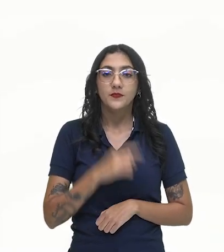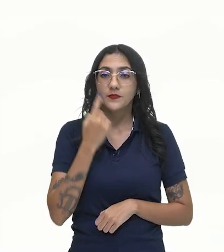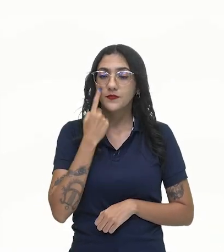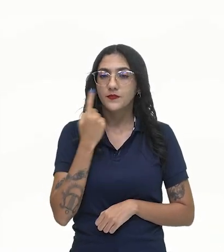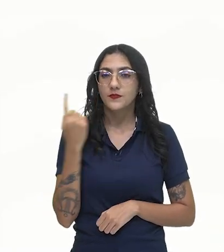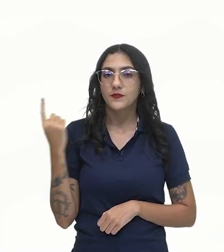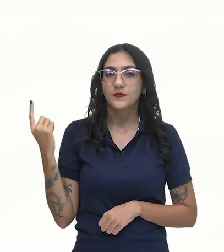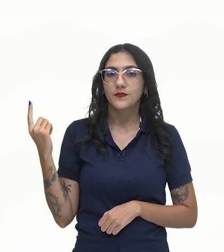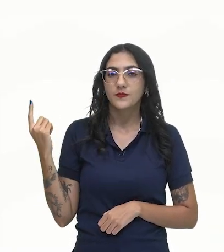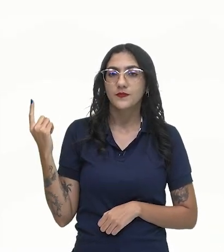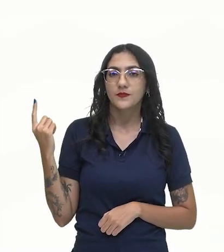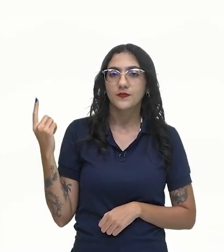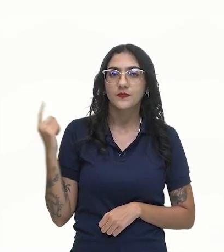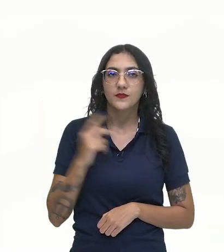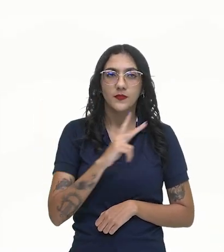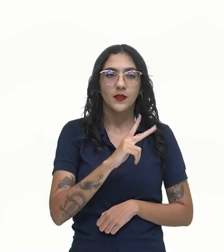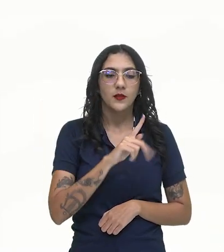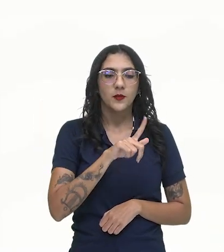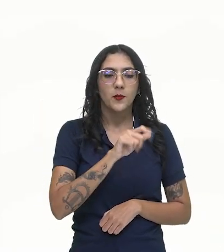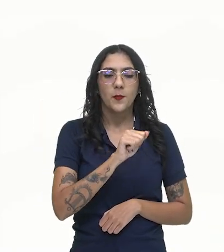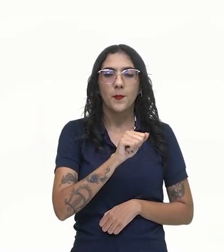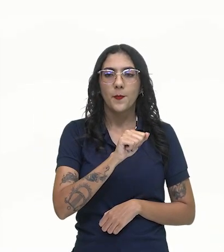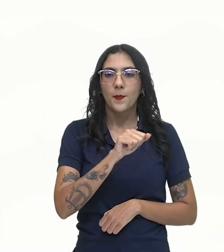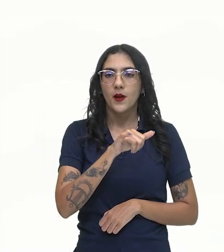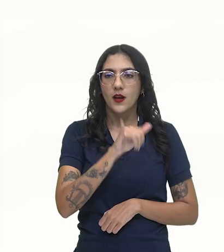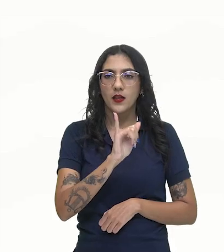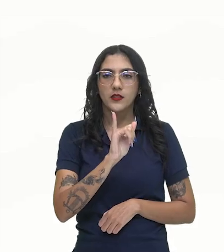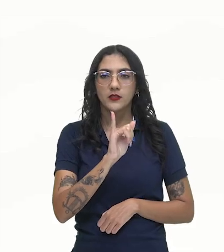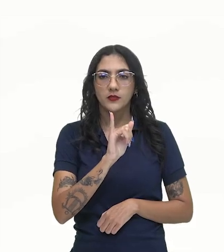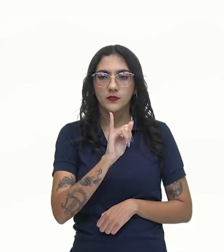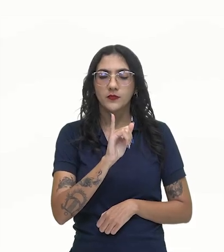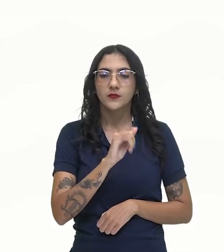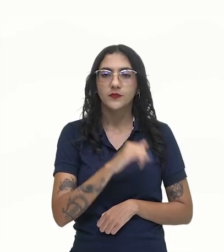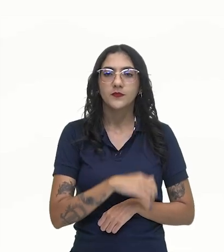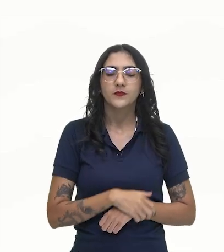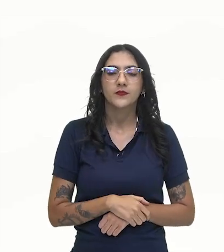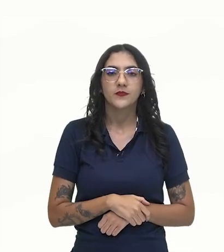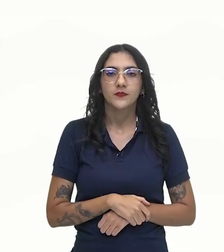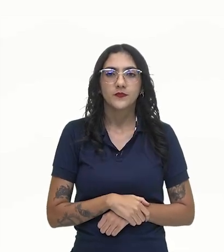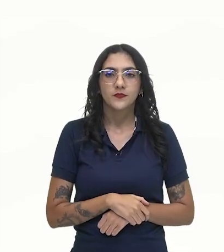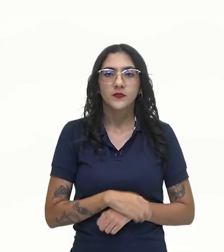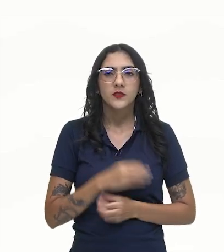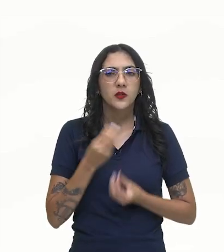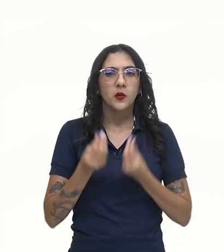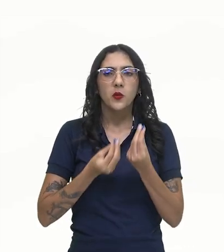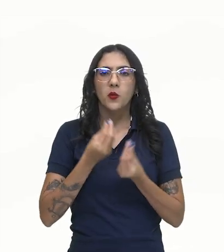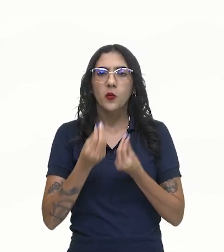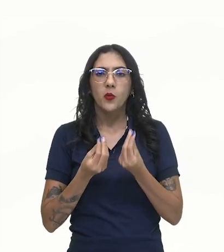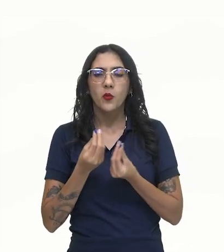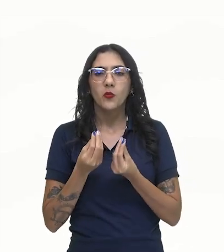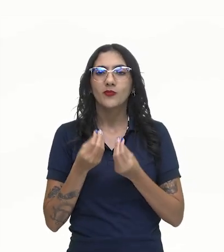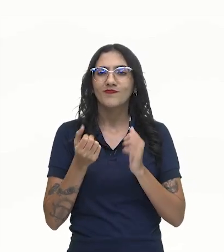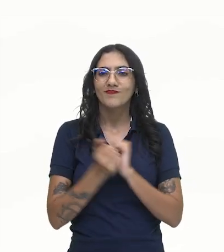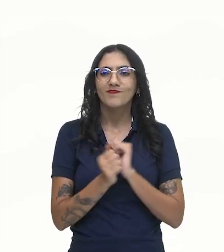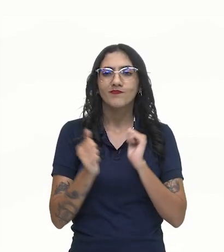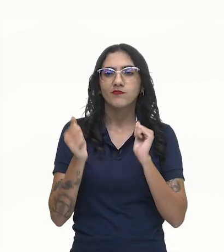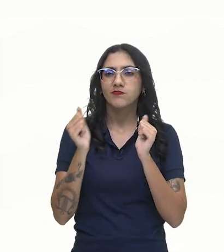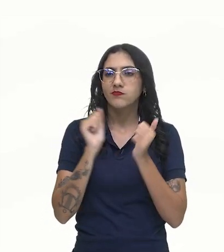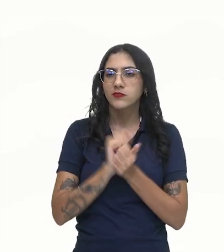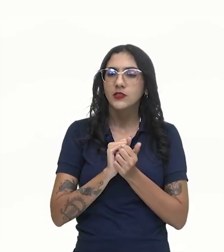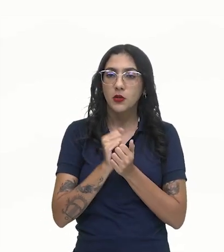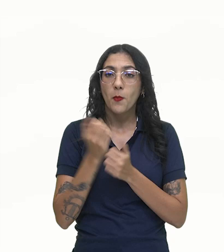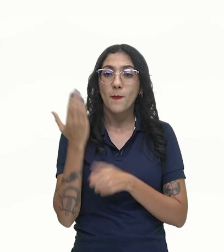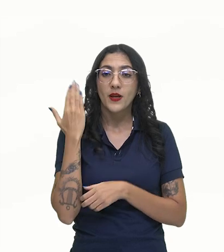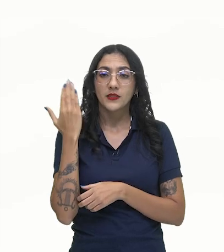ó, play soccer yesterday. Então, como que eu vou fazer o passado deste verbo